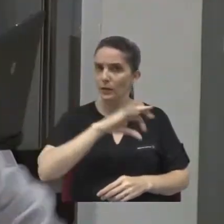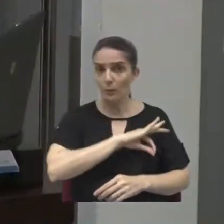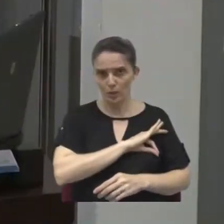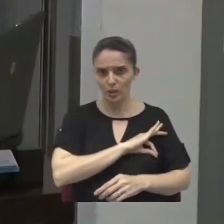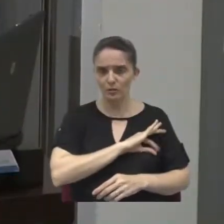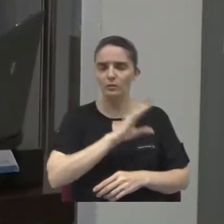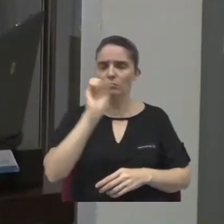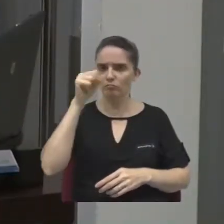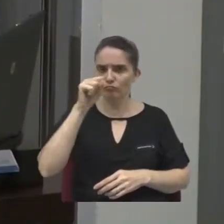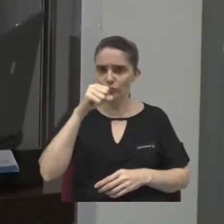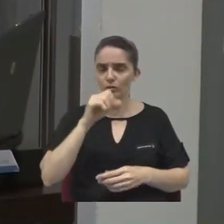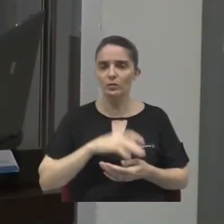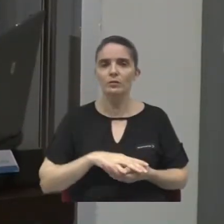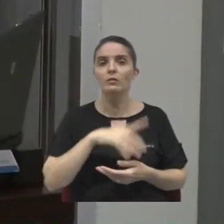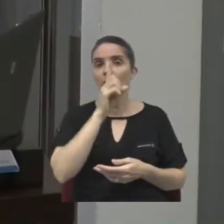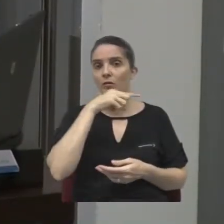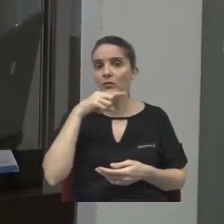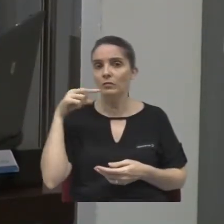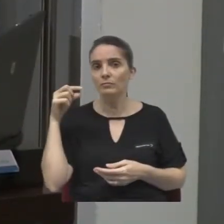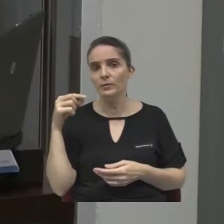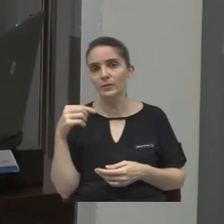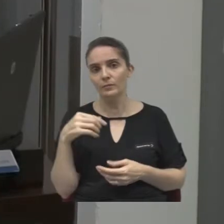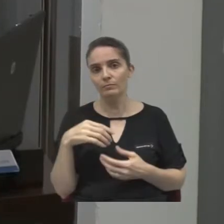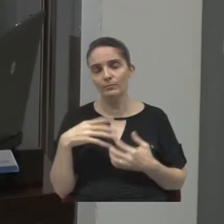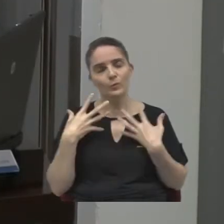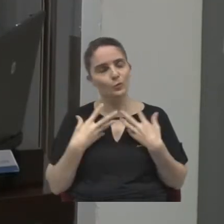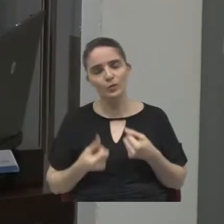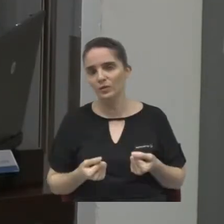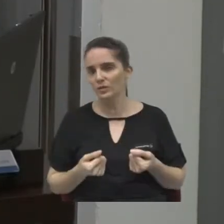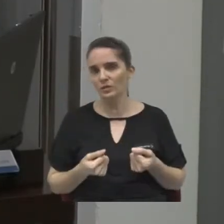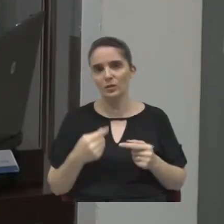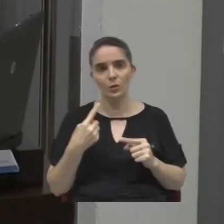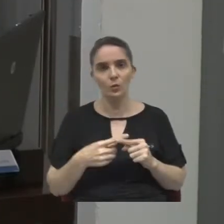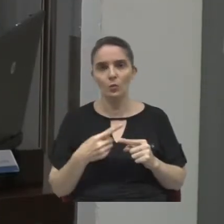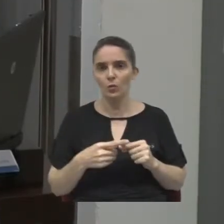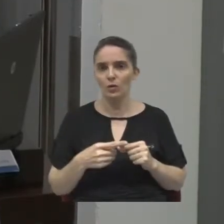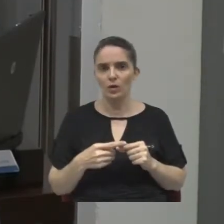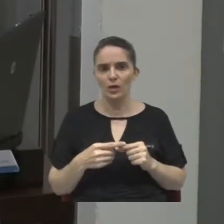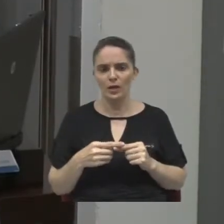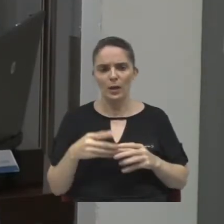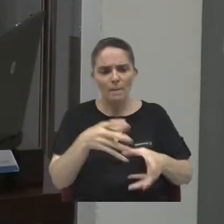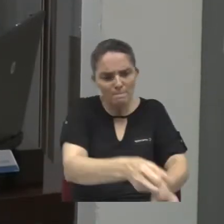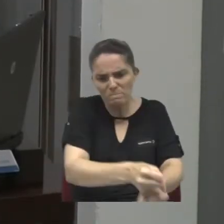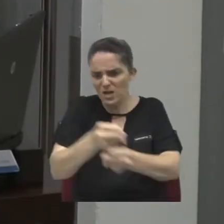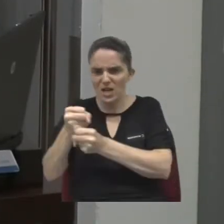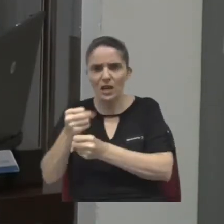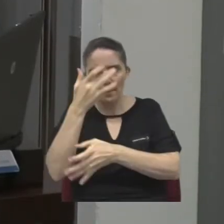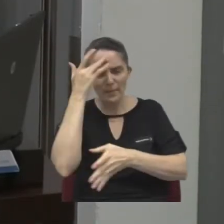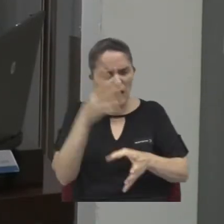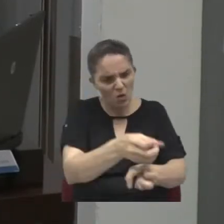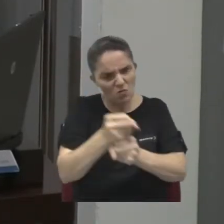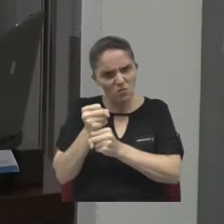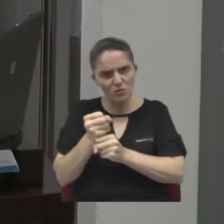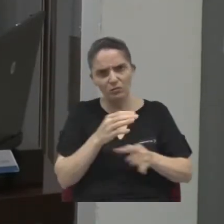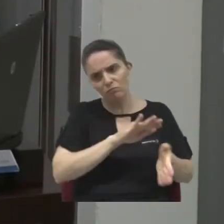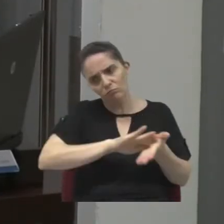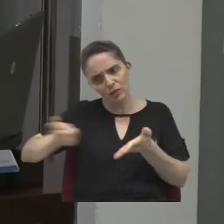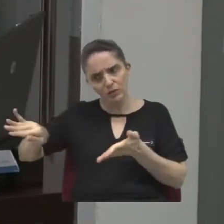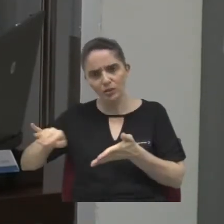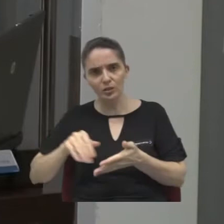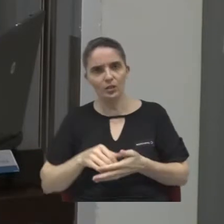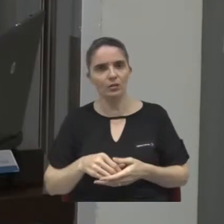coisas que eu particularmente não concordo, que é você retirar a força, porque nós não podemos